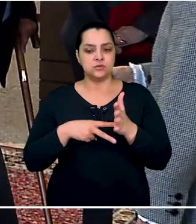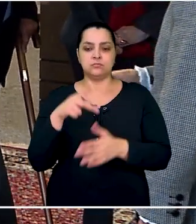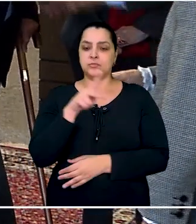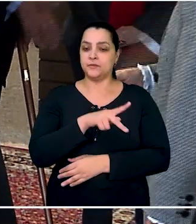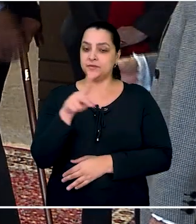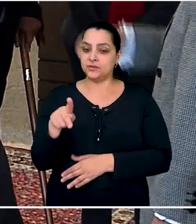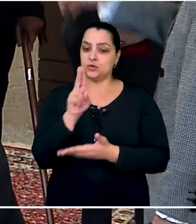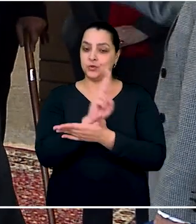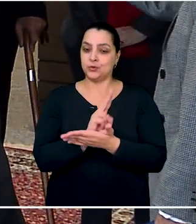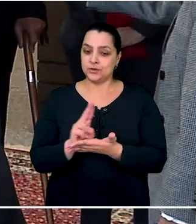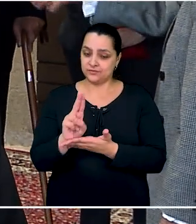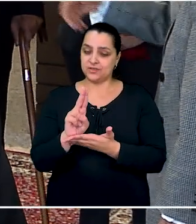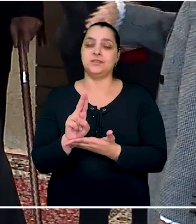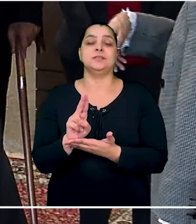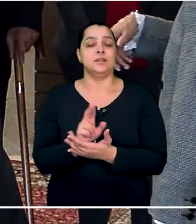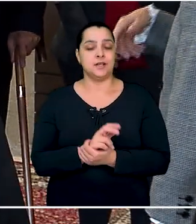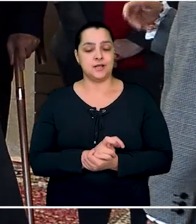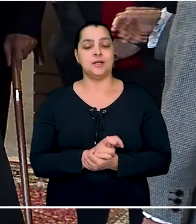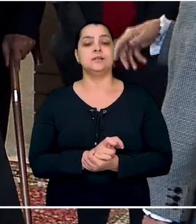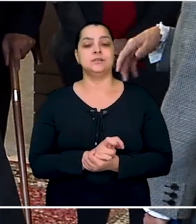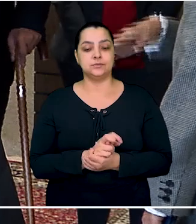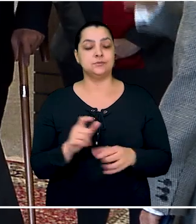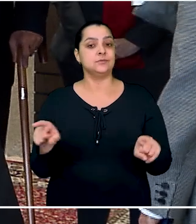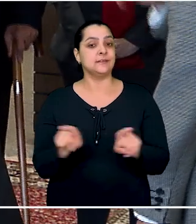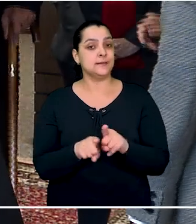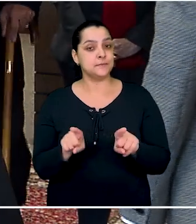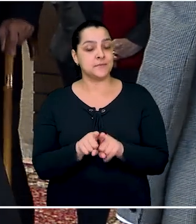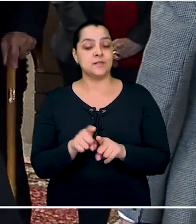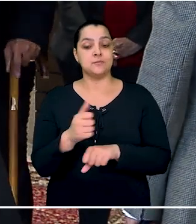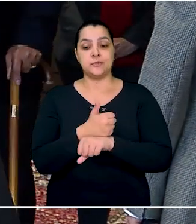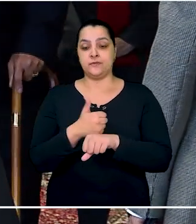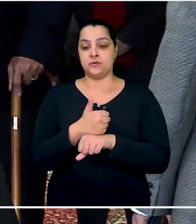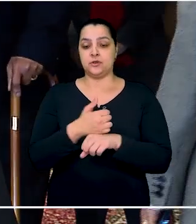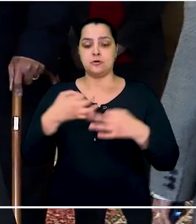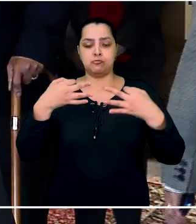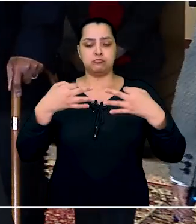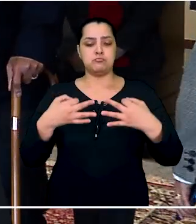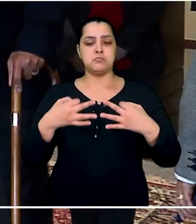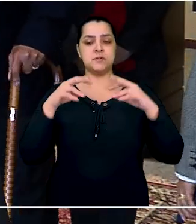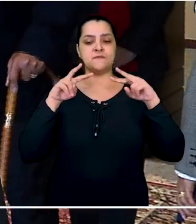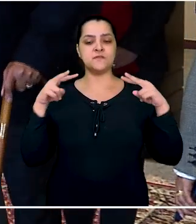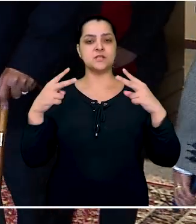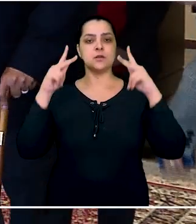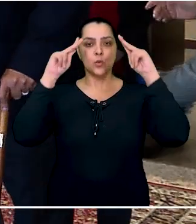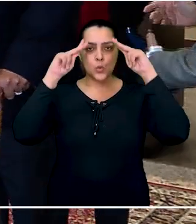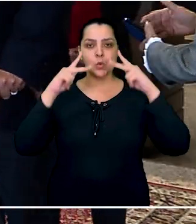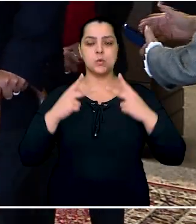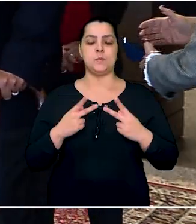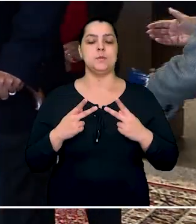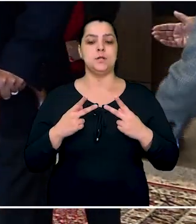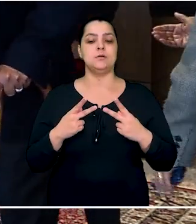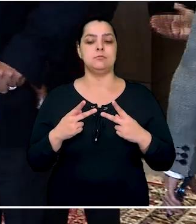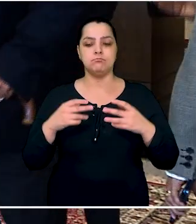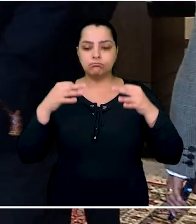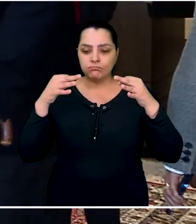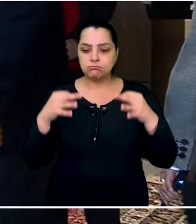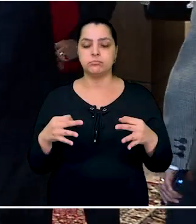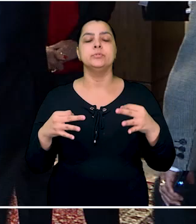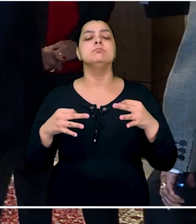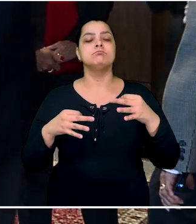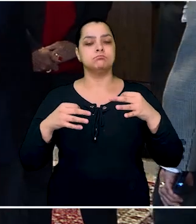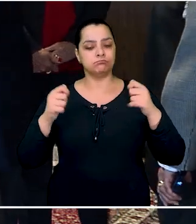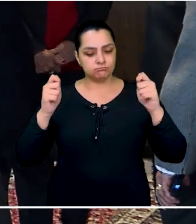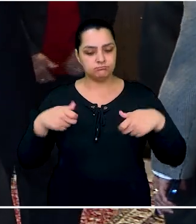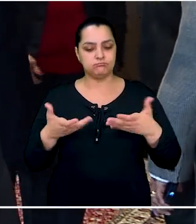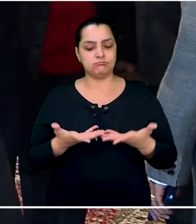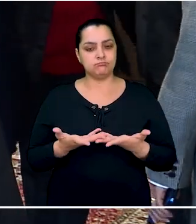é professor universitário e, sobretudo, um profissional do direito com visão humanista. Certamente